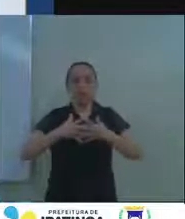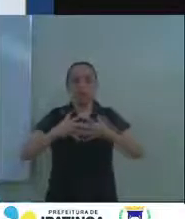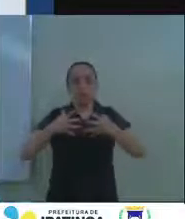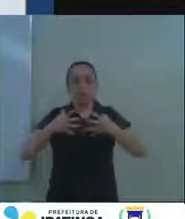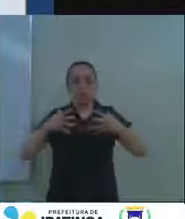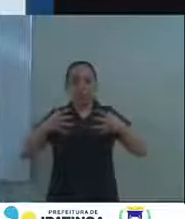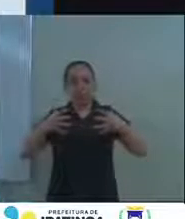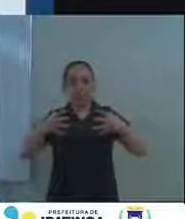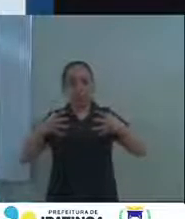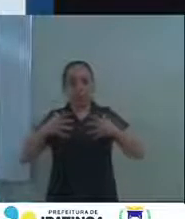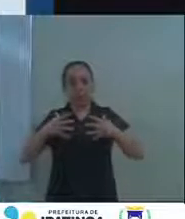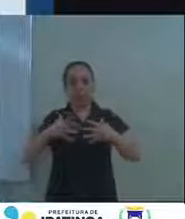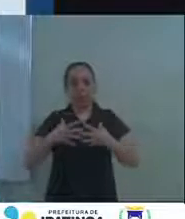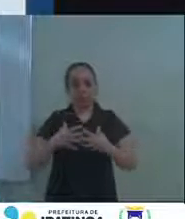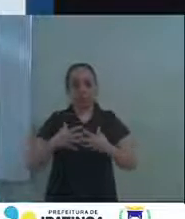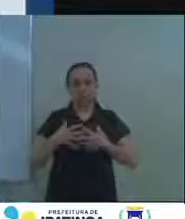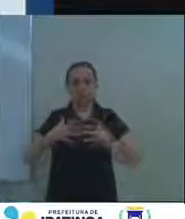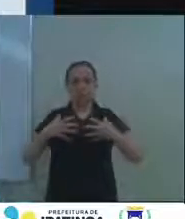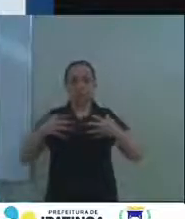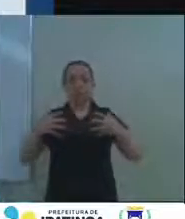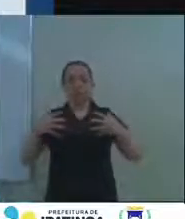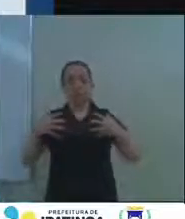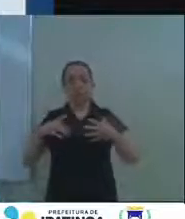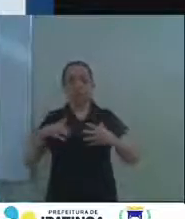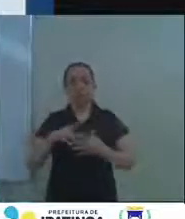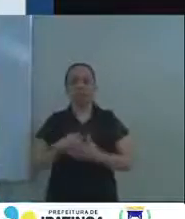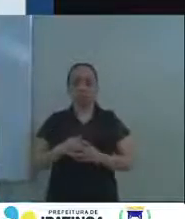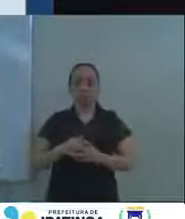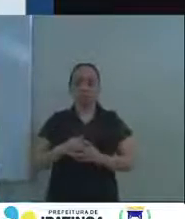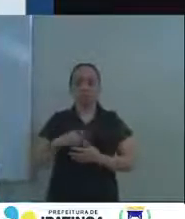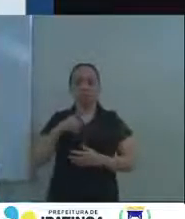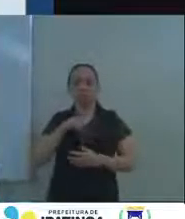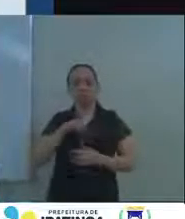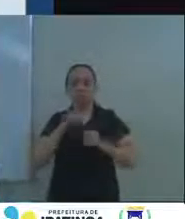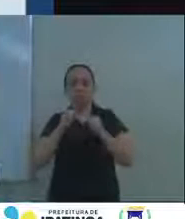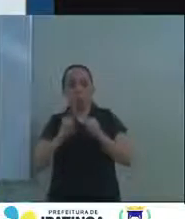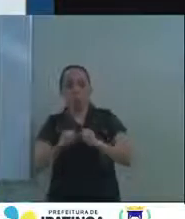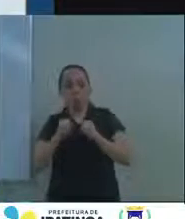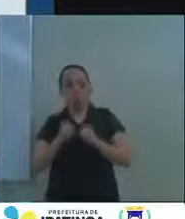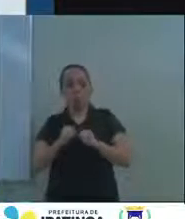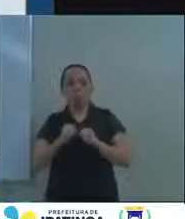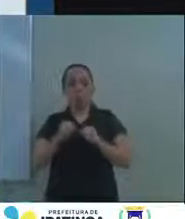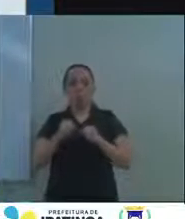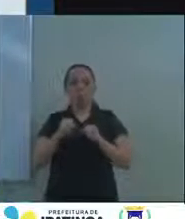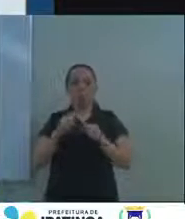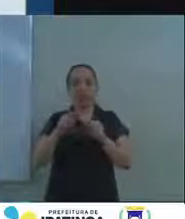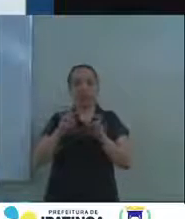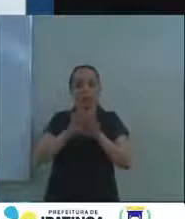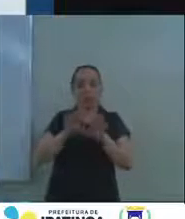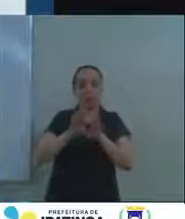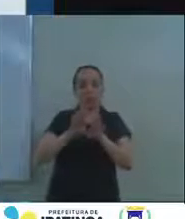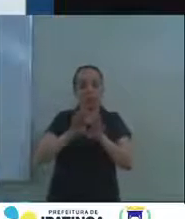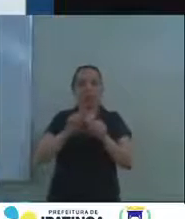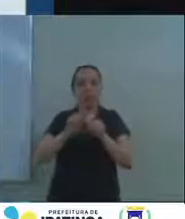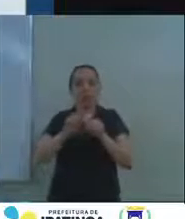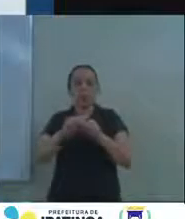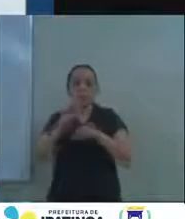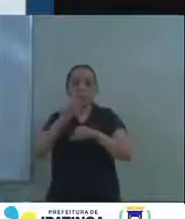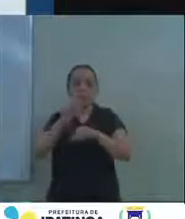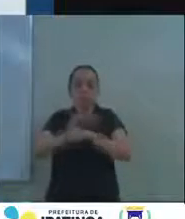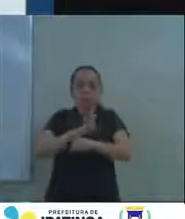aumenta a minha capacidade pulmonar. Além disso, eu posso fazer variações desse exercício, que é o